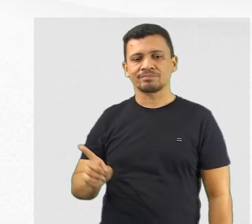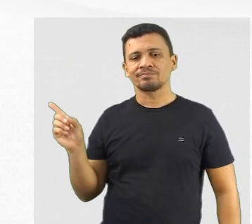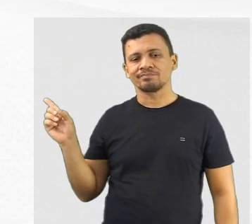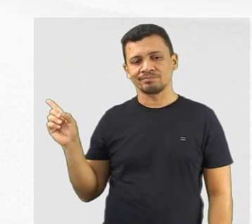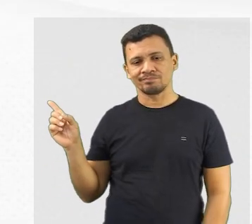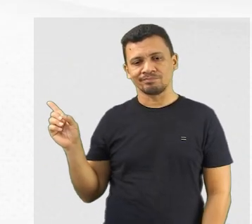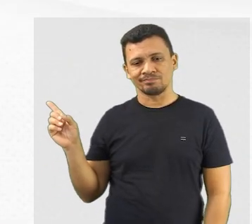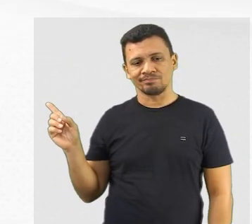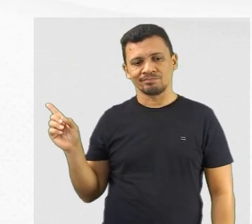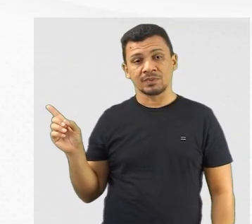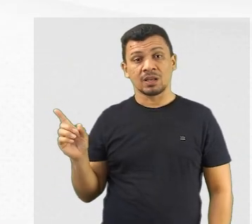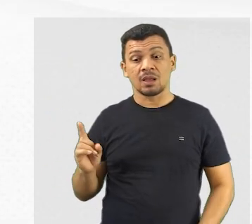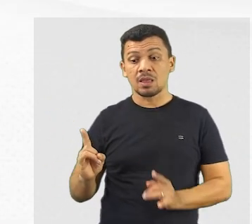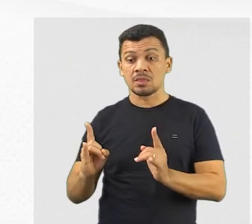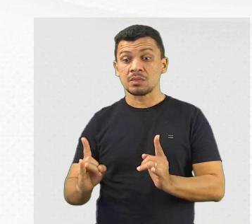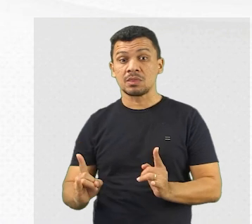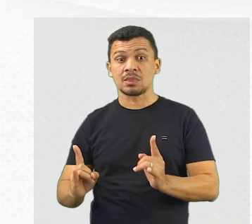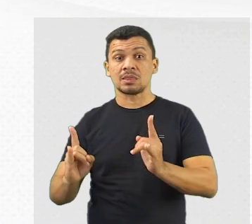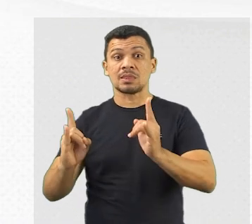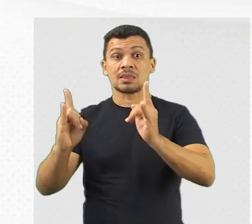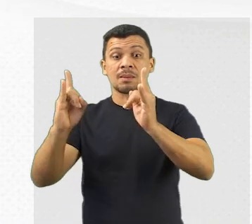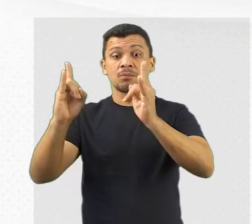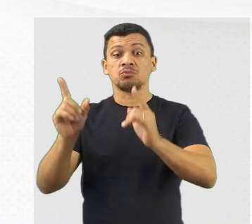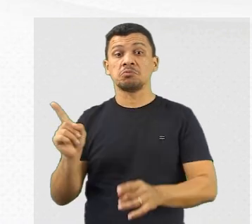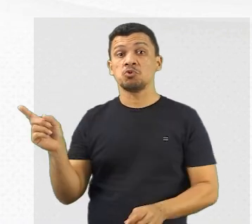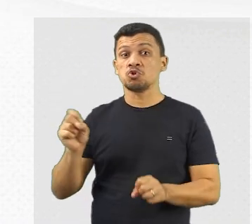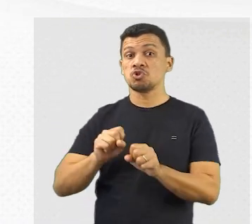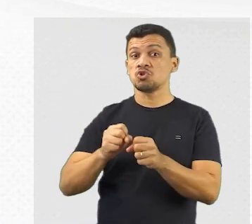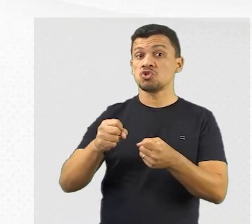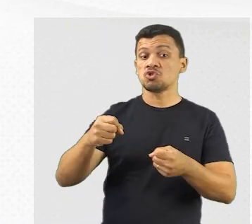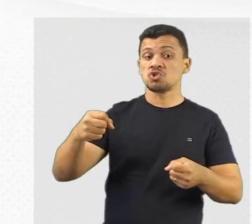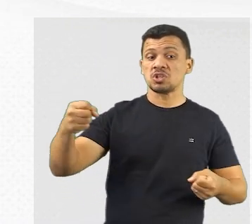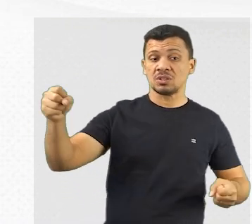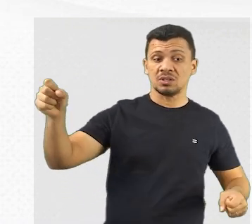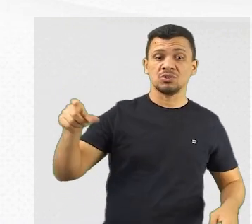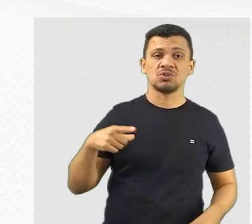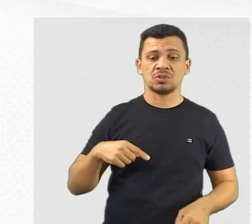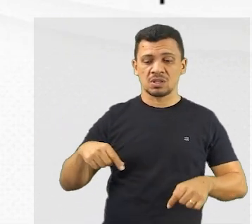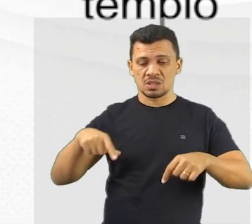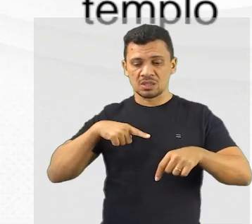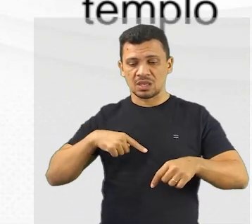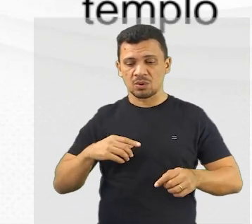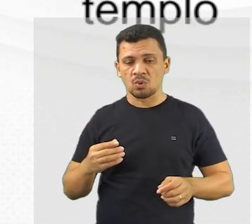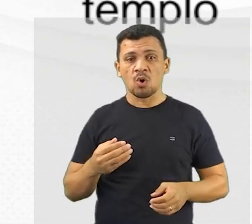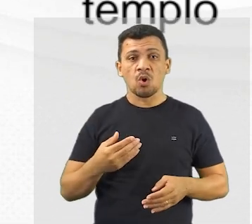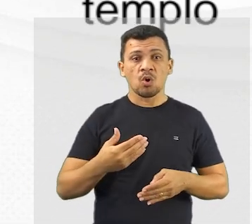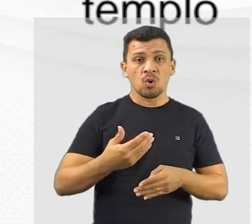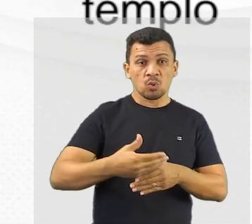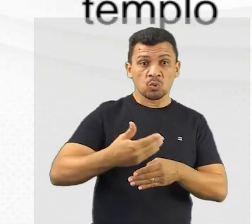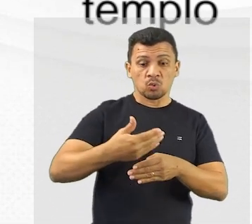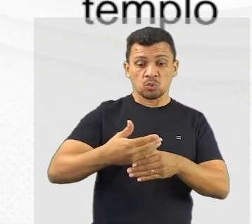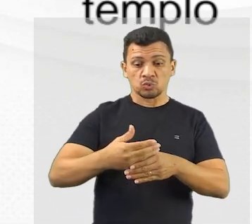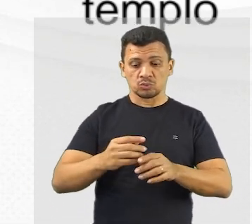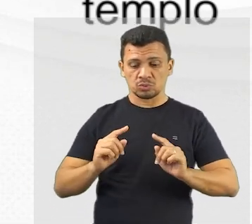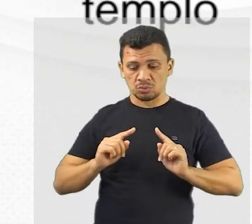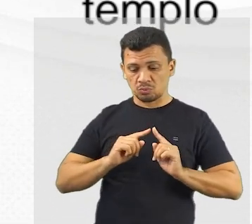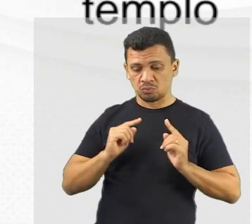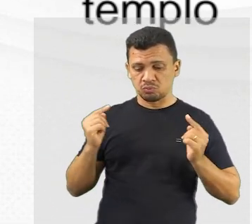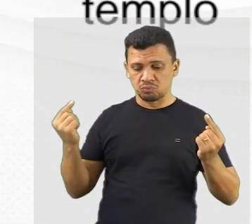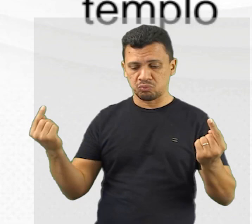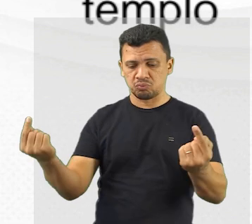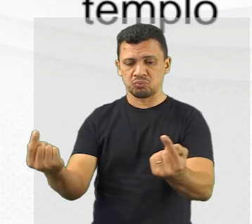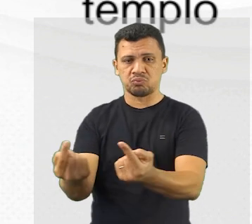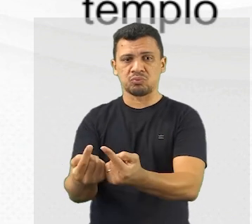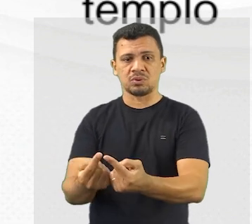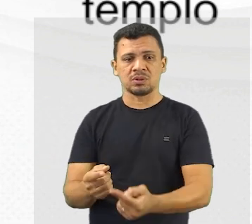mais conhecido é o Panteão, gigante, né, cilíndrico, com uma abóbada. Ela está mais ou